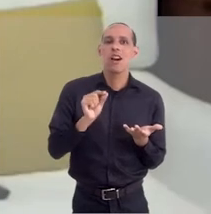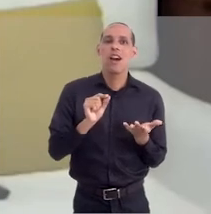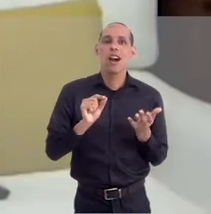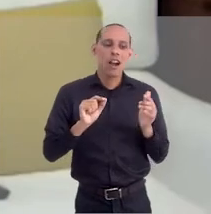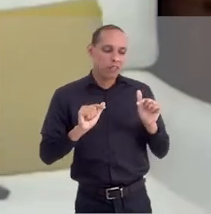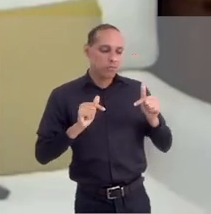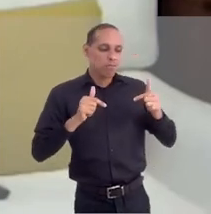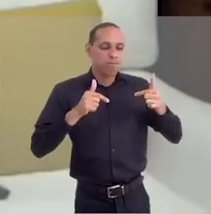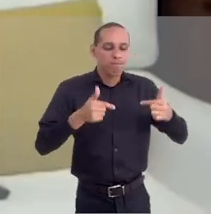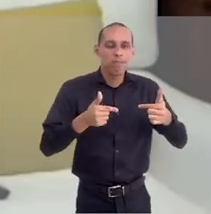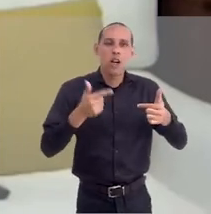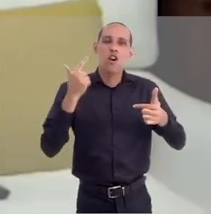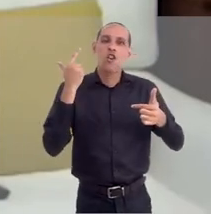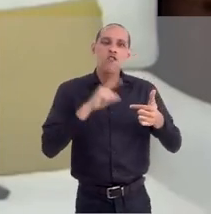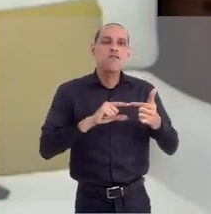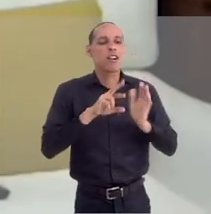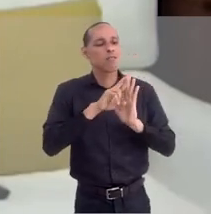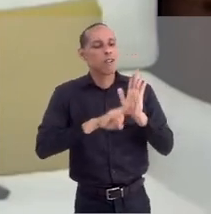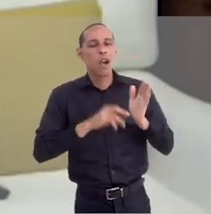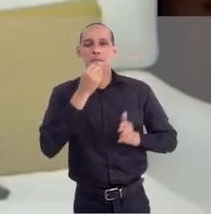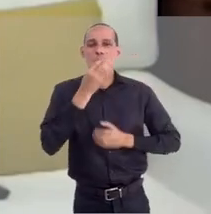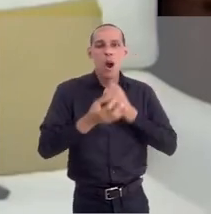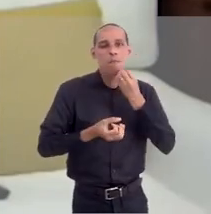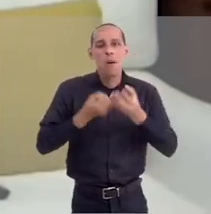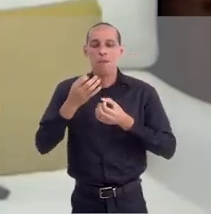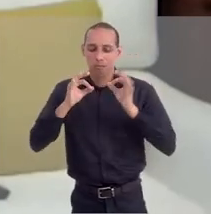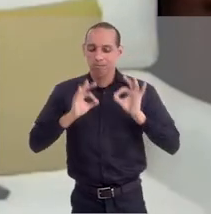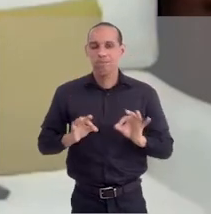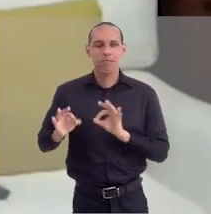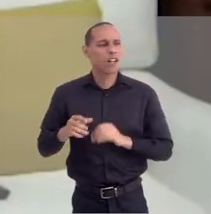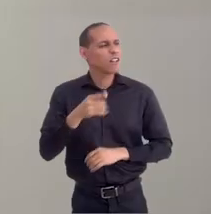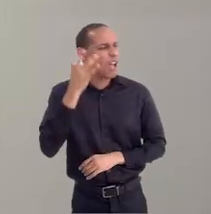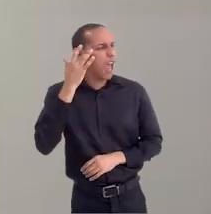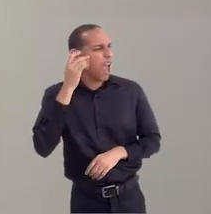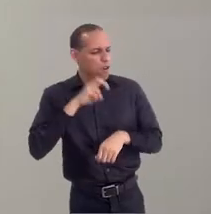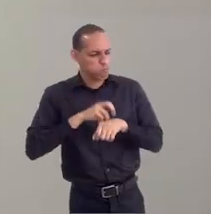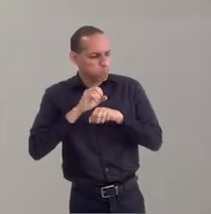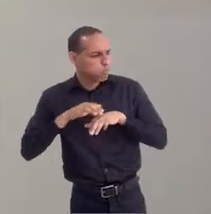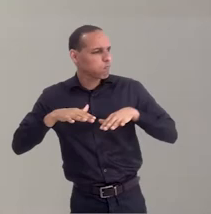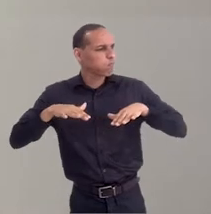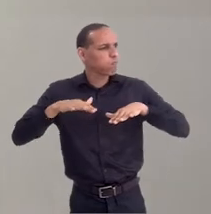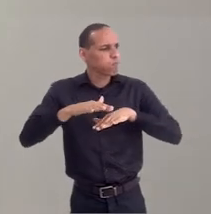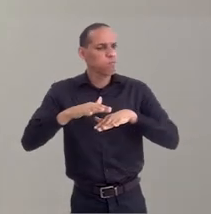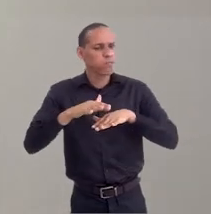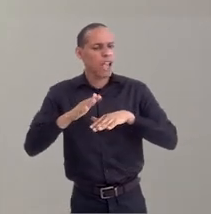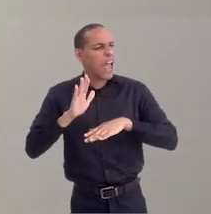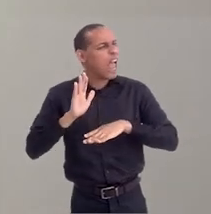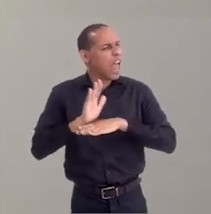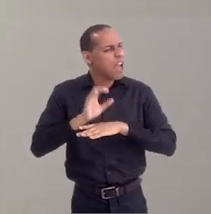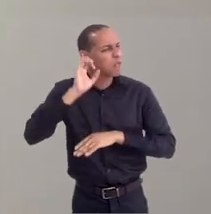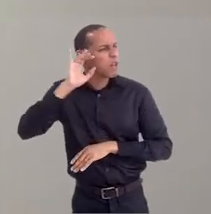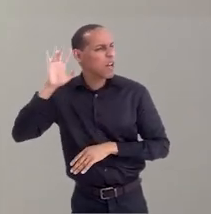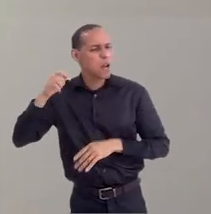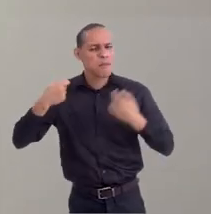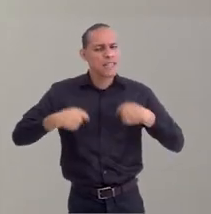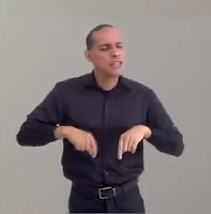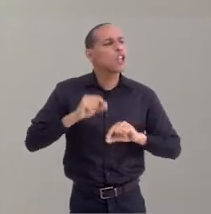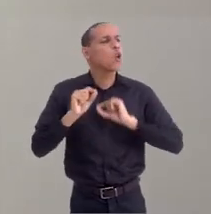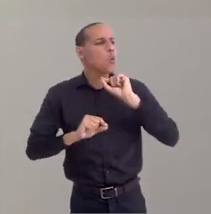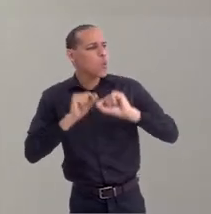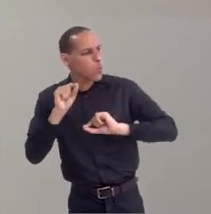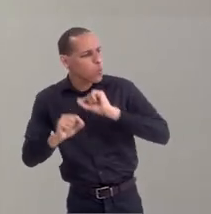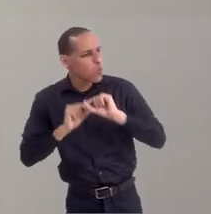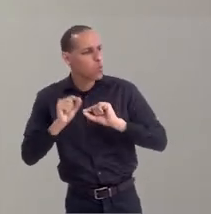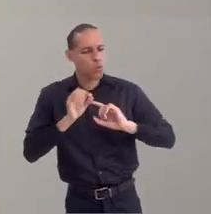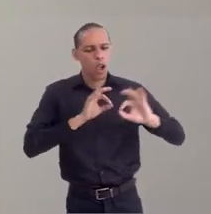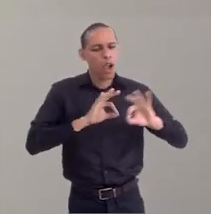suas ações convirjam para resultados efetivos e concretos. Na sua opinião, a pandemia ajudou a uma reflexão do que é